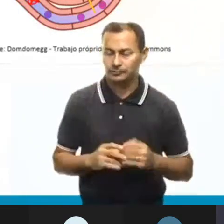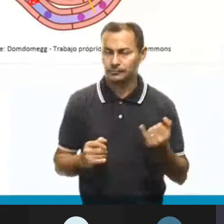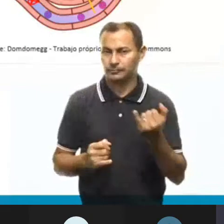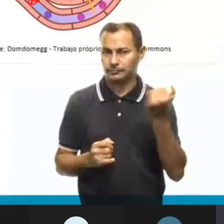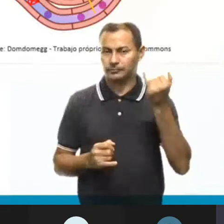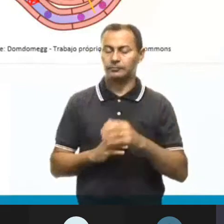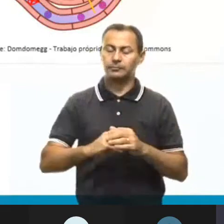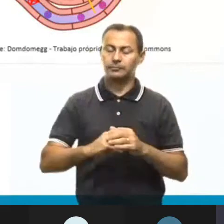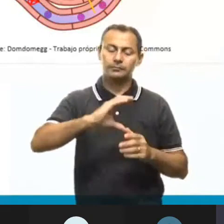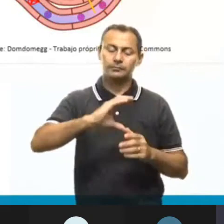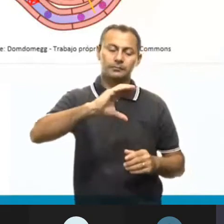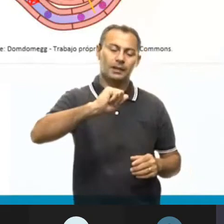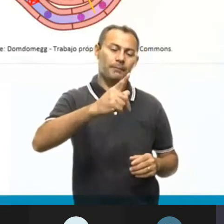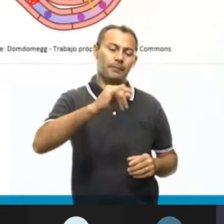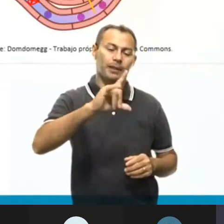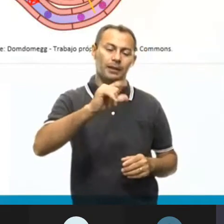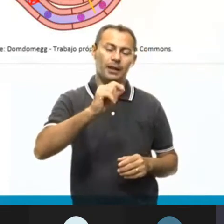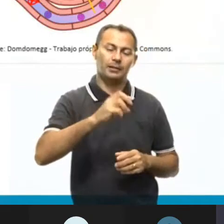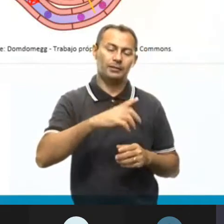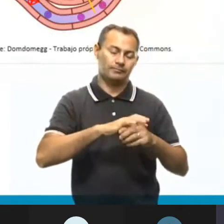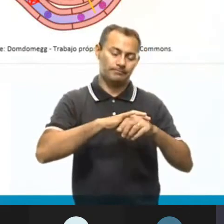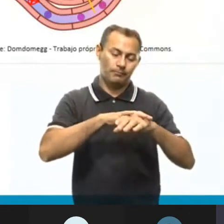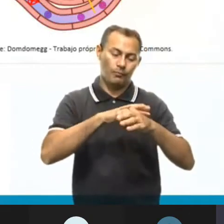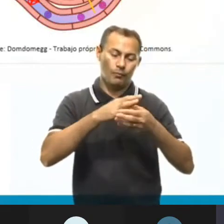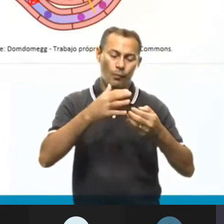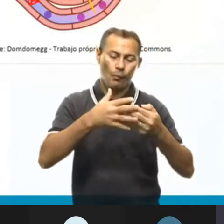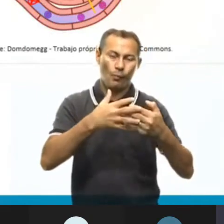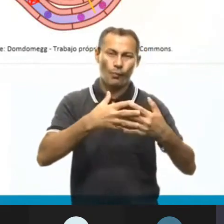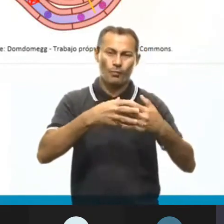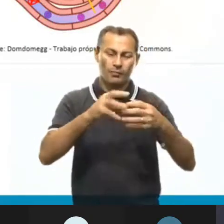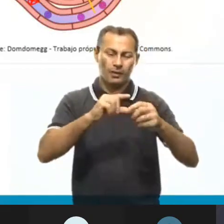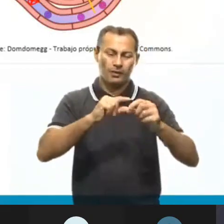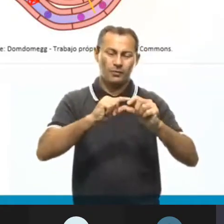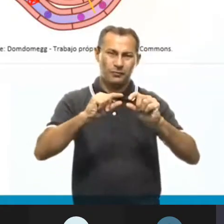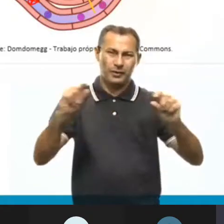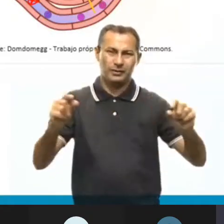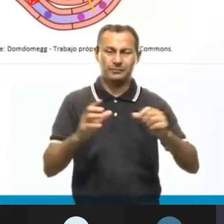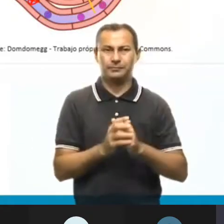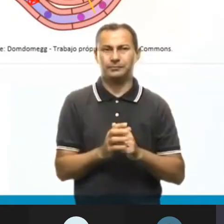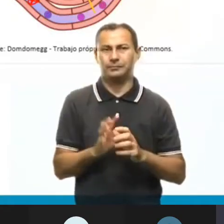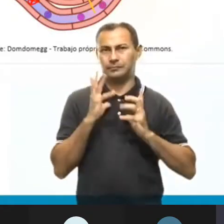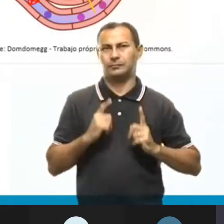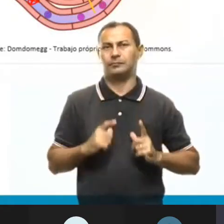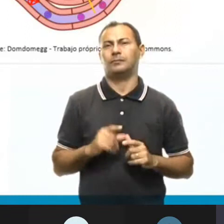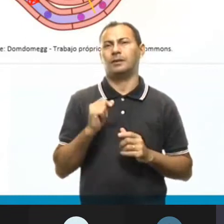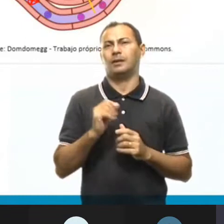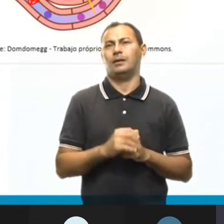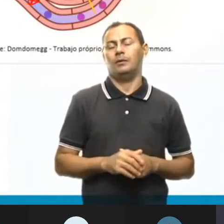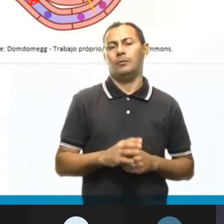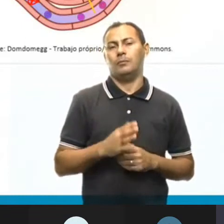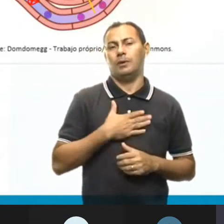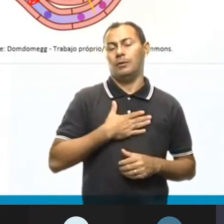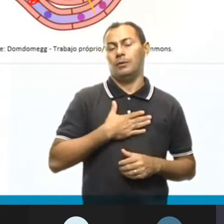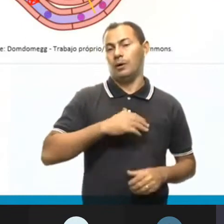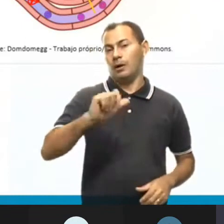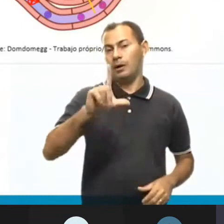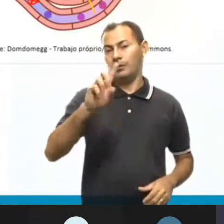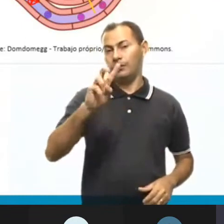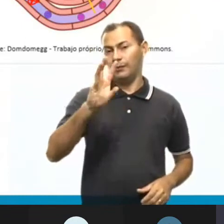que é importante que o capilar tenha uma parede bem fina, que seja extremamente vascularizada essa região e que o meu